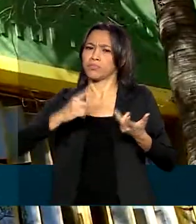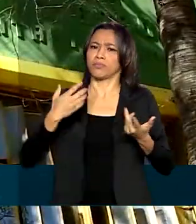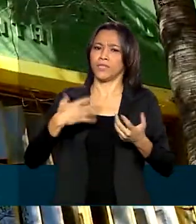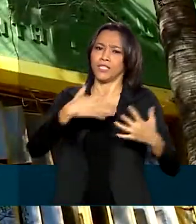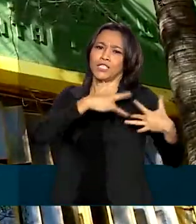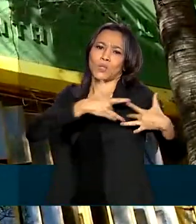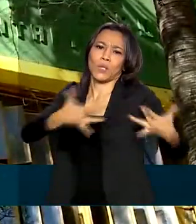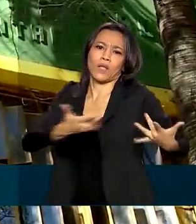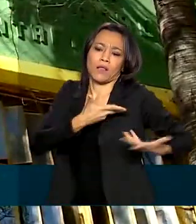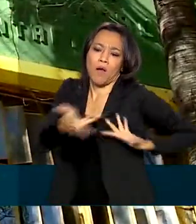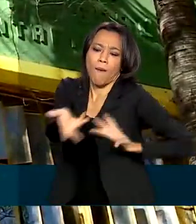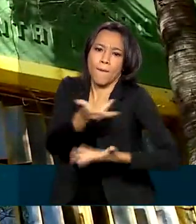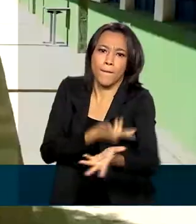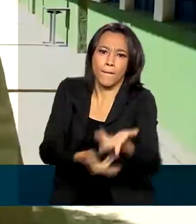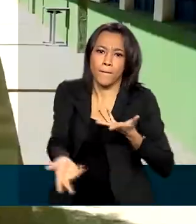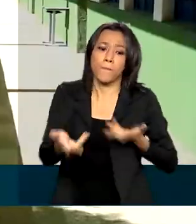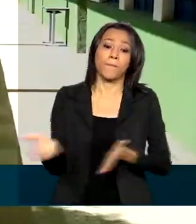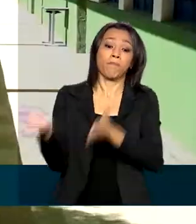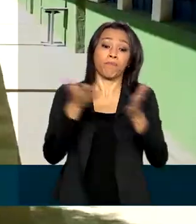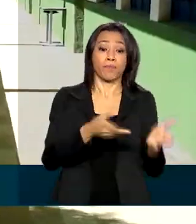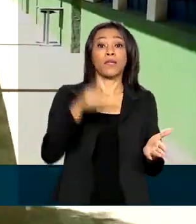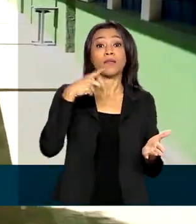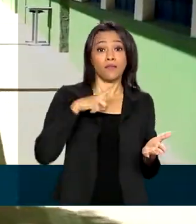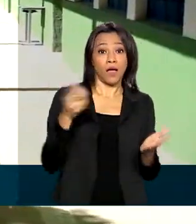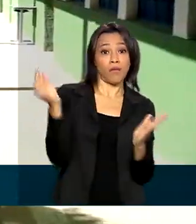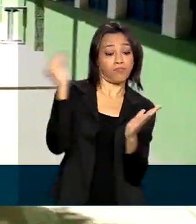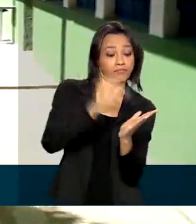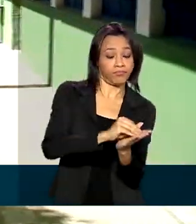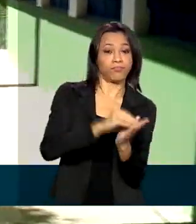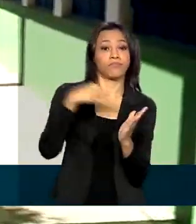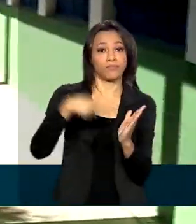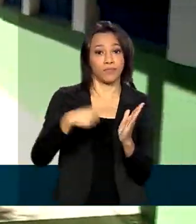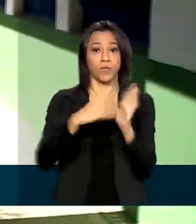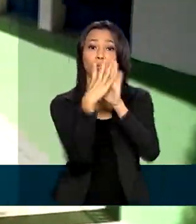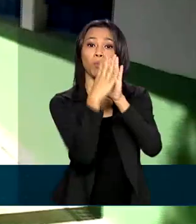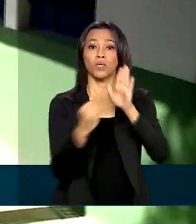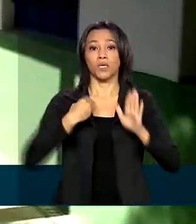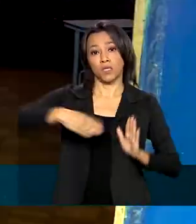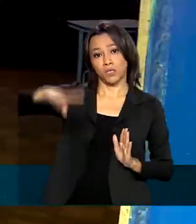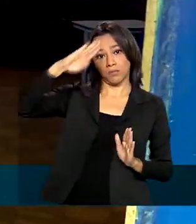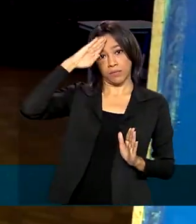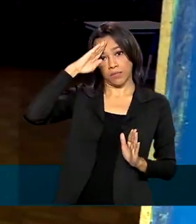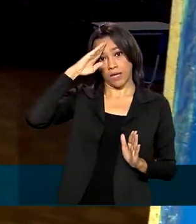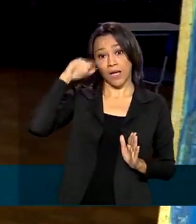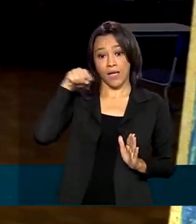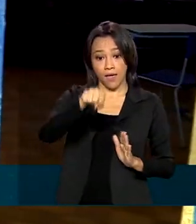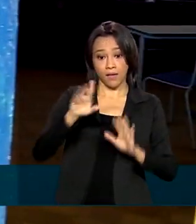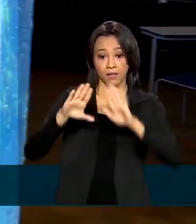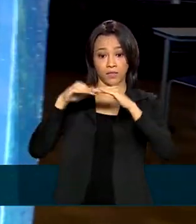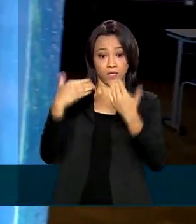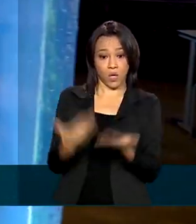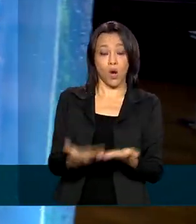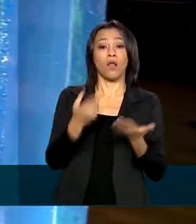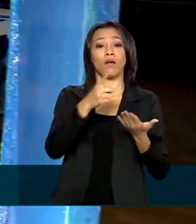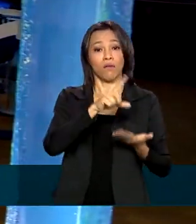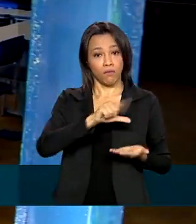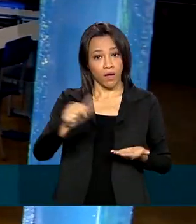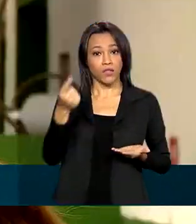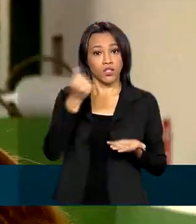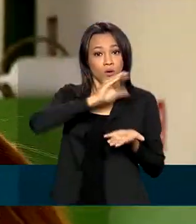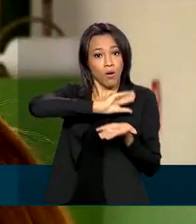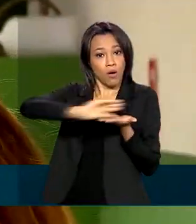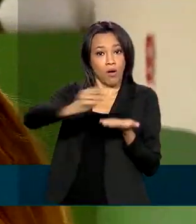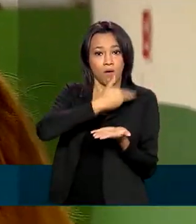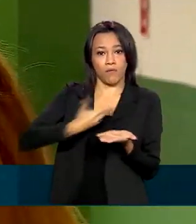Como a instituição de ensino está inscrita no Programa Nacional das Escolas Cívico-Militares, o PECIM, ela vai receber recursos do governo